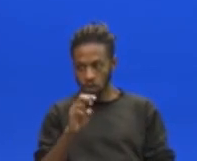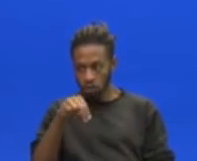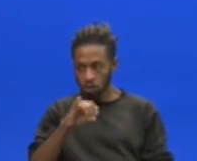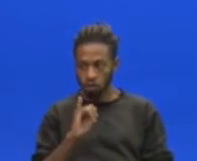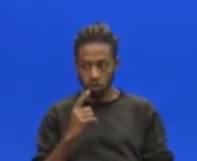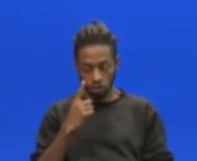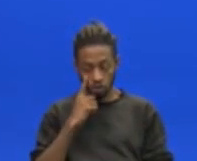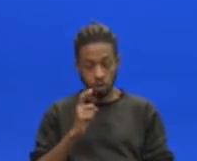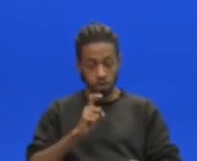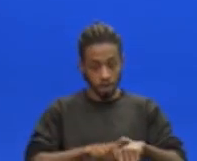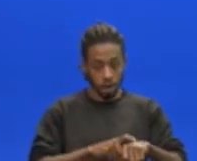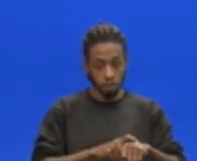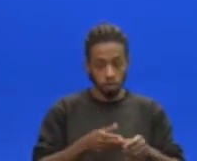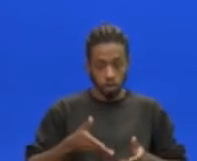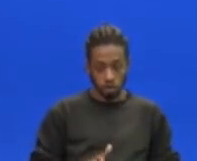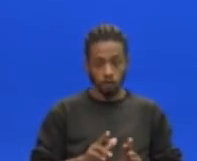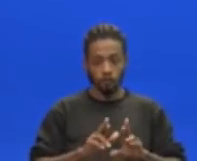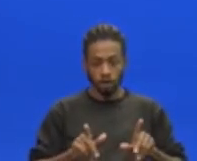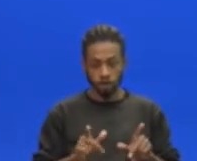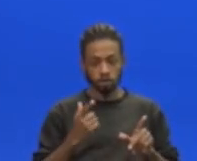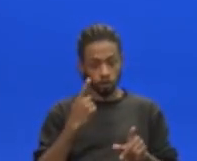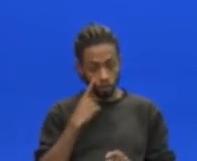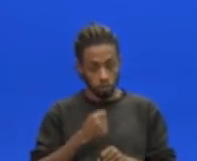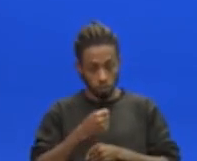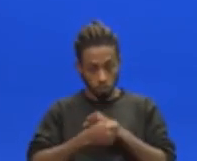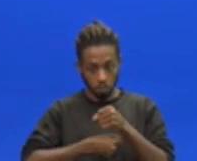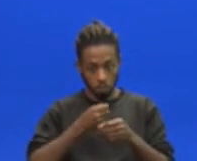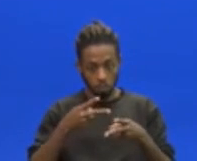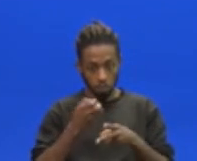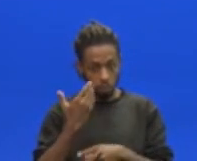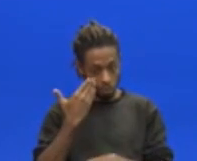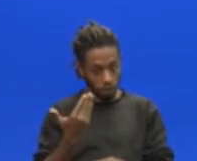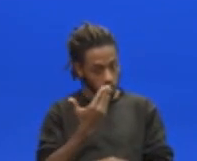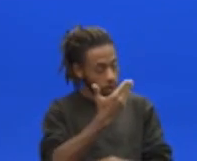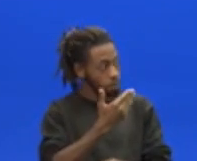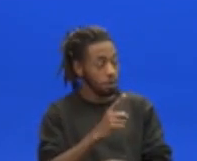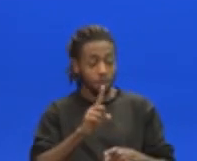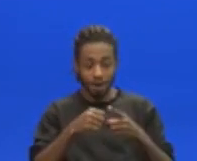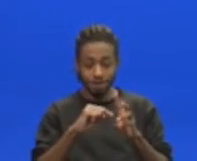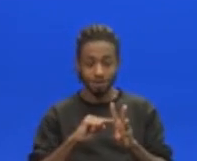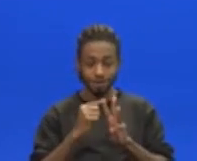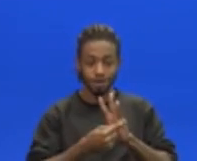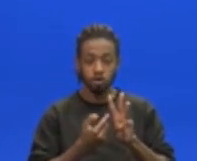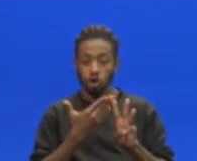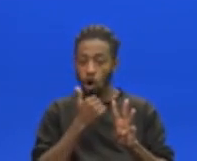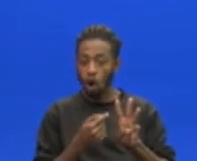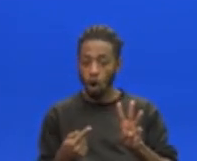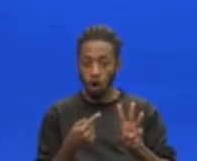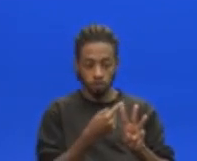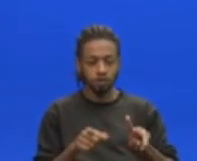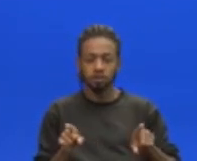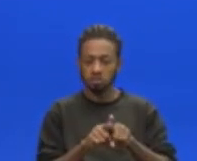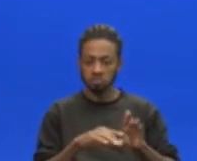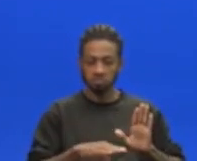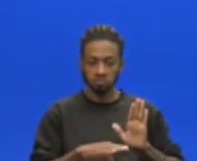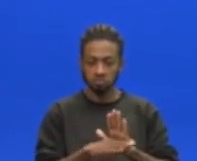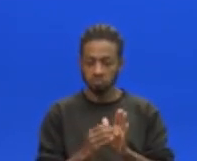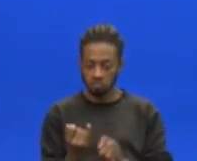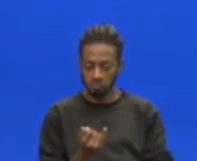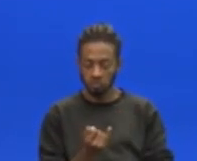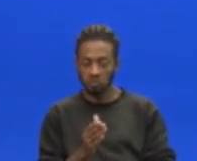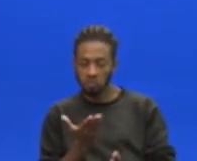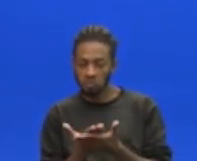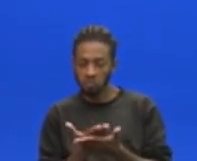época, também contribuíram enormemente para o estudo da epidemiologia. Louis Villerme